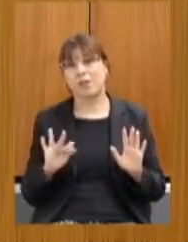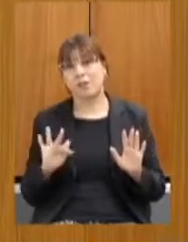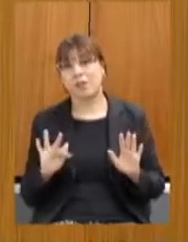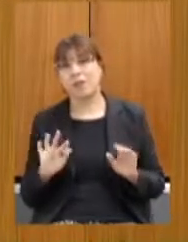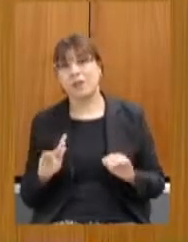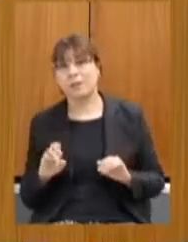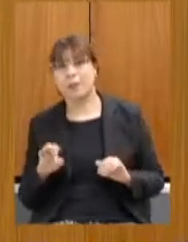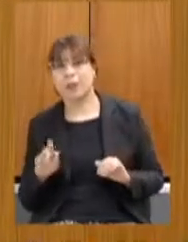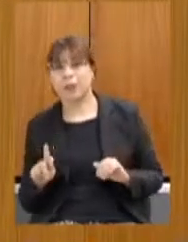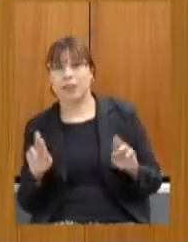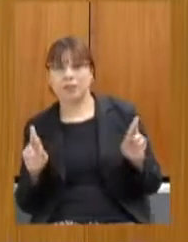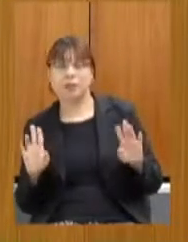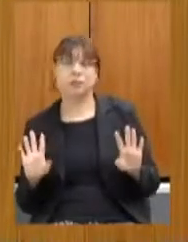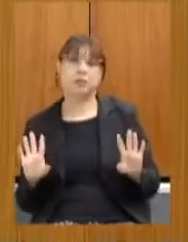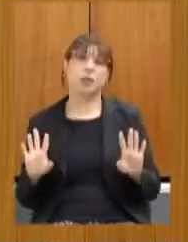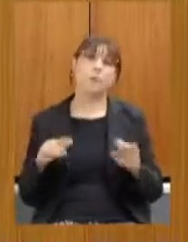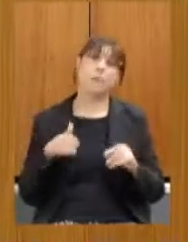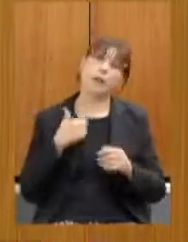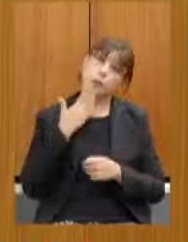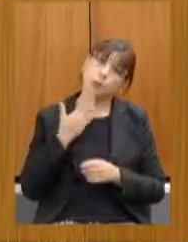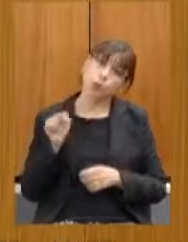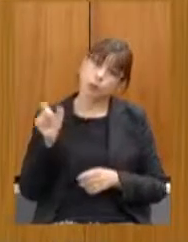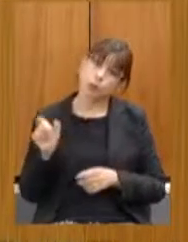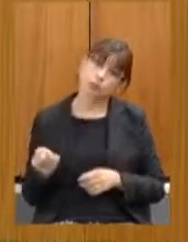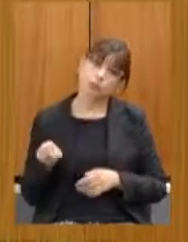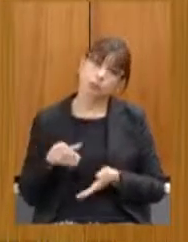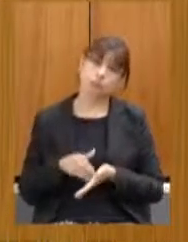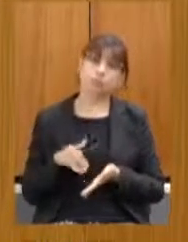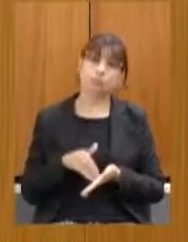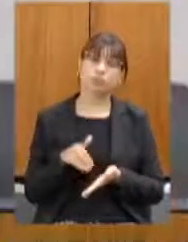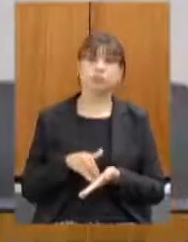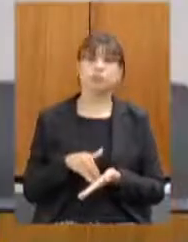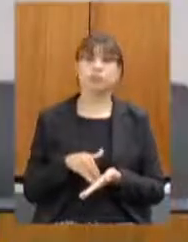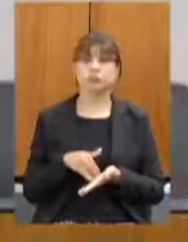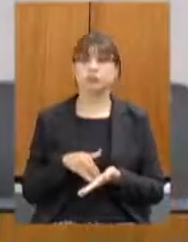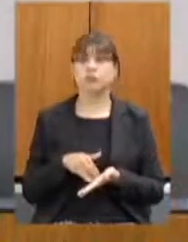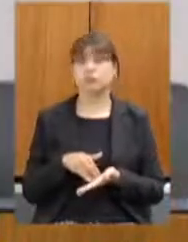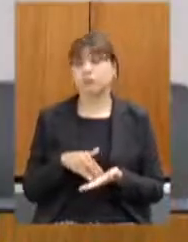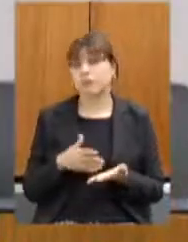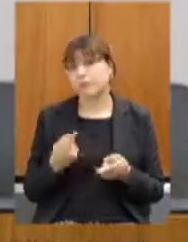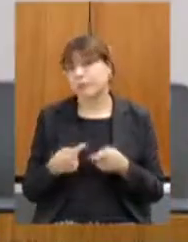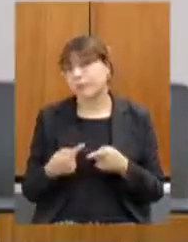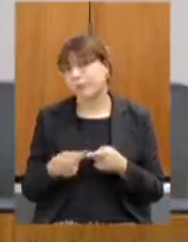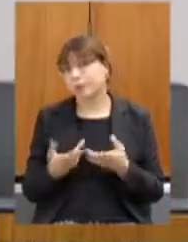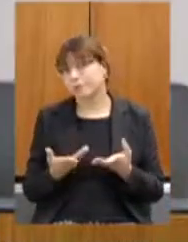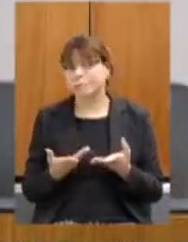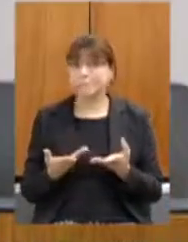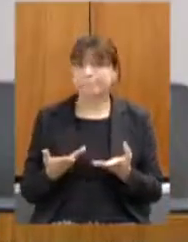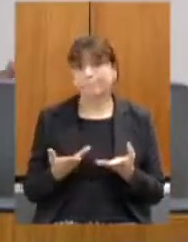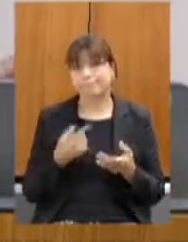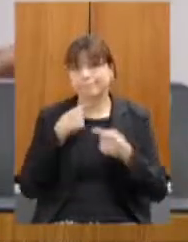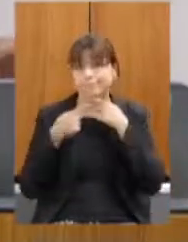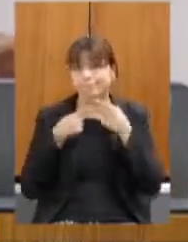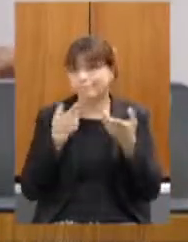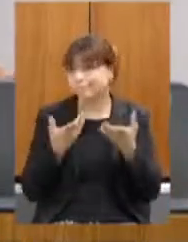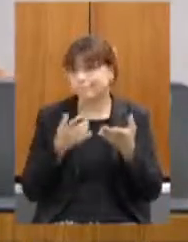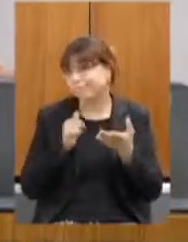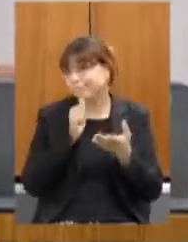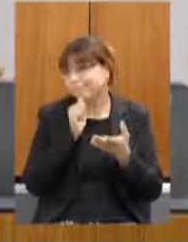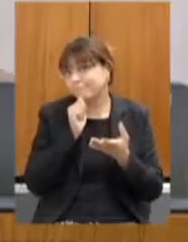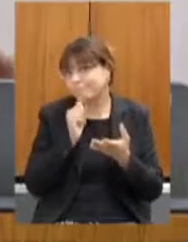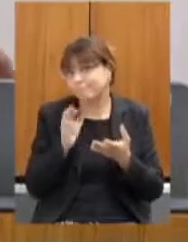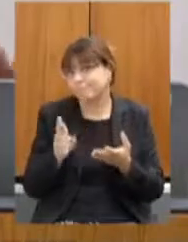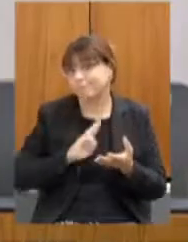confesso que eu estou recorrendo o Senhor porque ficou a desejar as informações